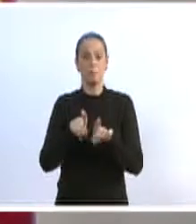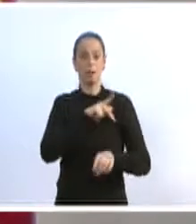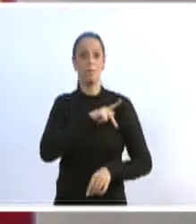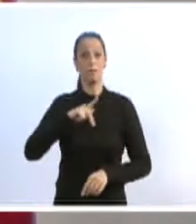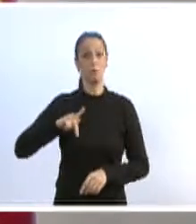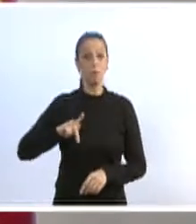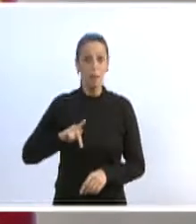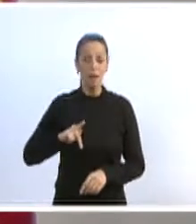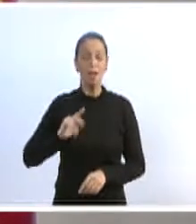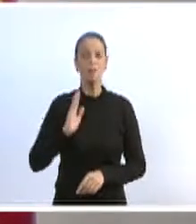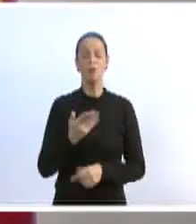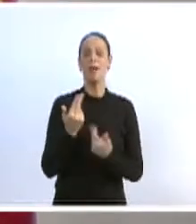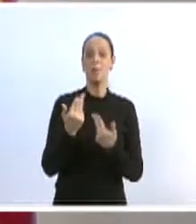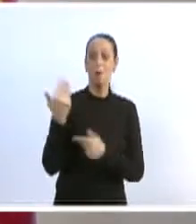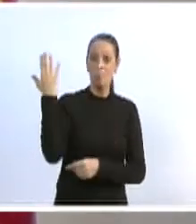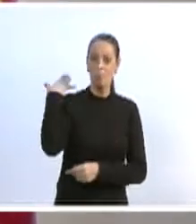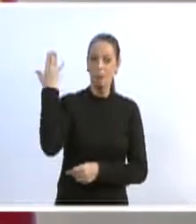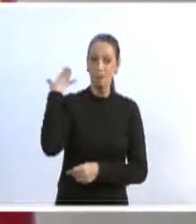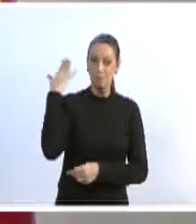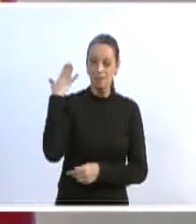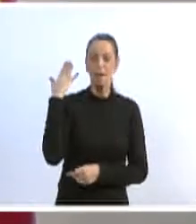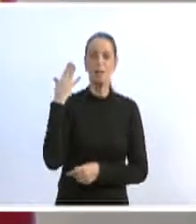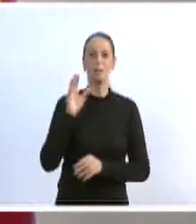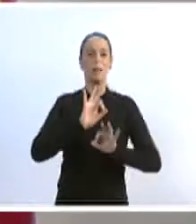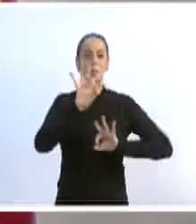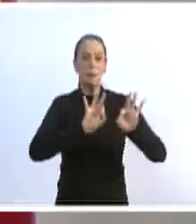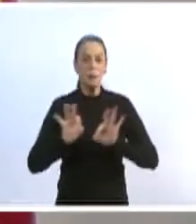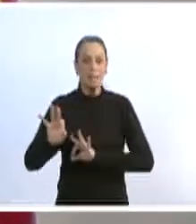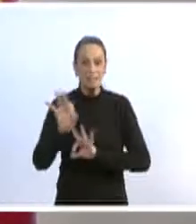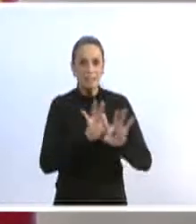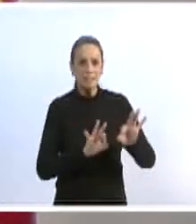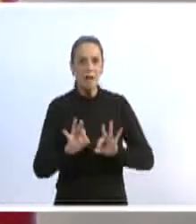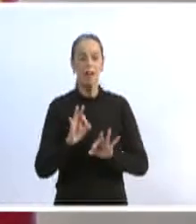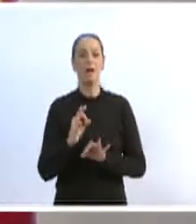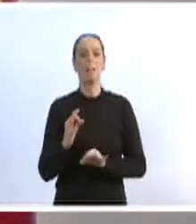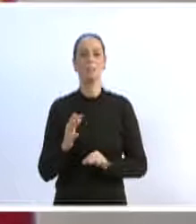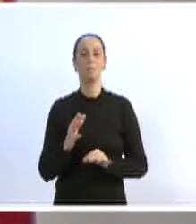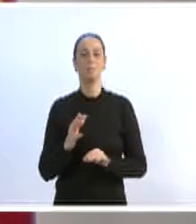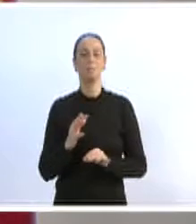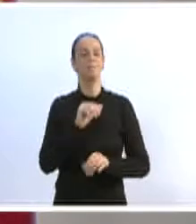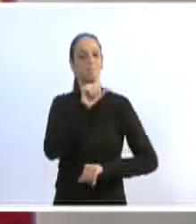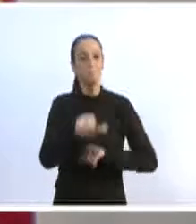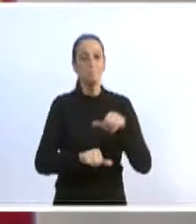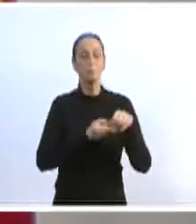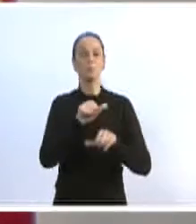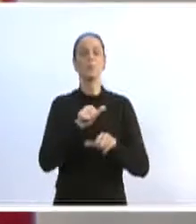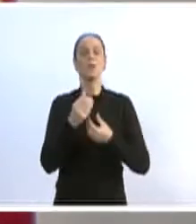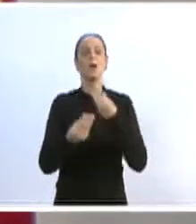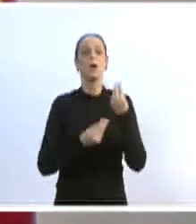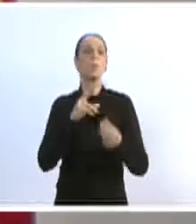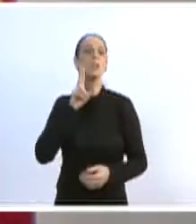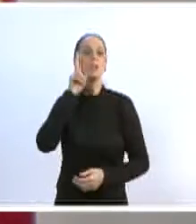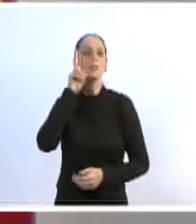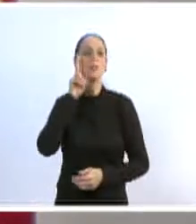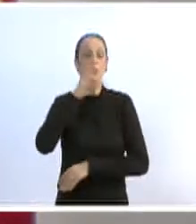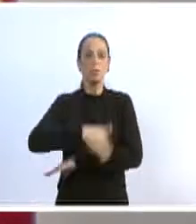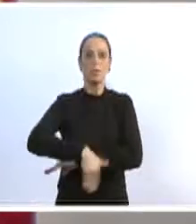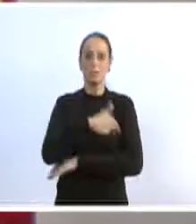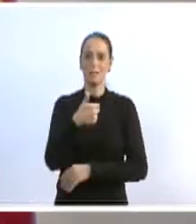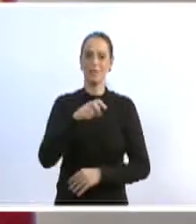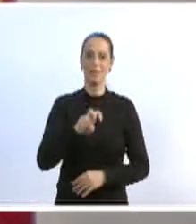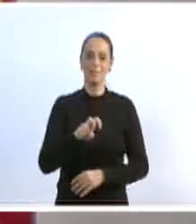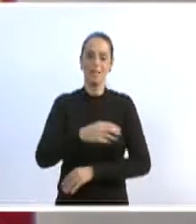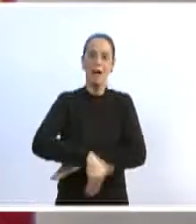como foi feito na época da organização no sentido de modificar a história da rua 15